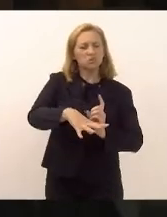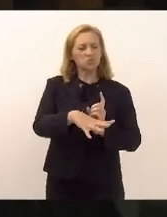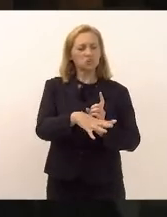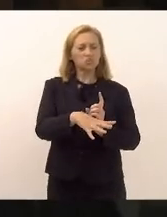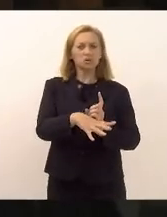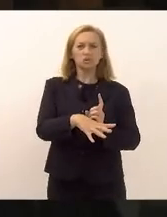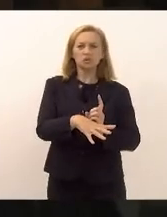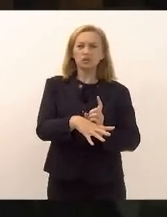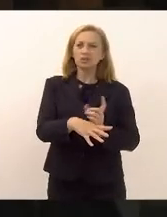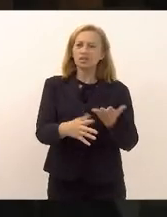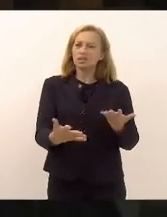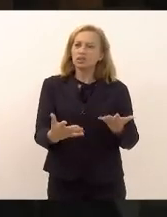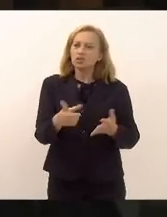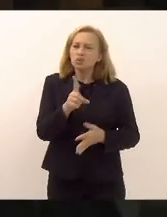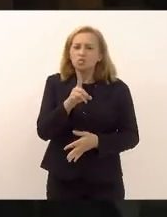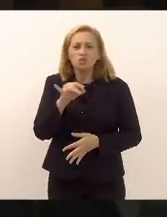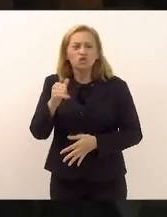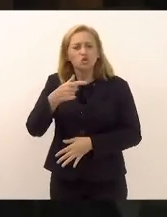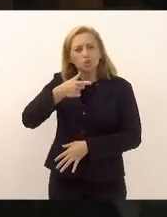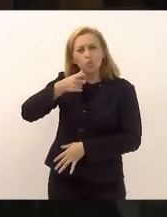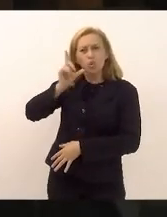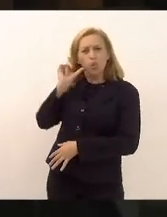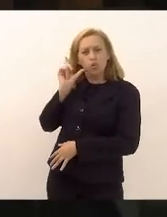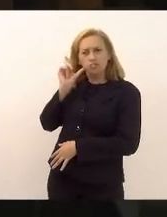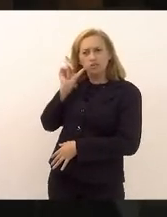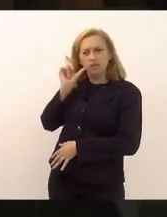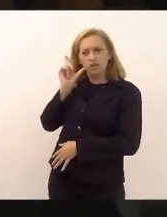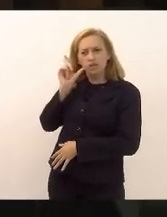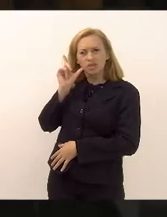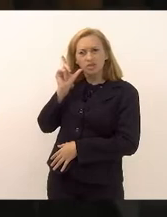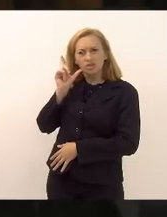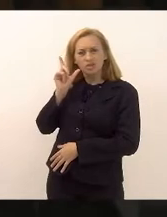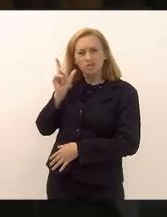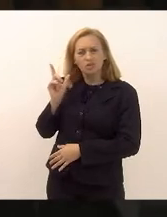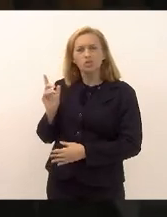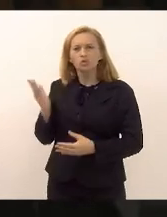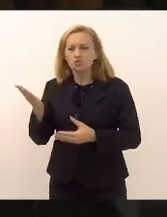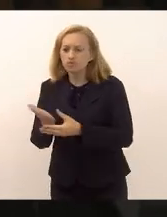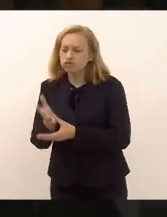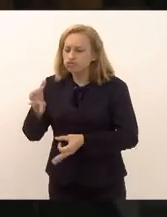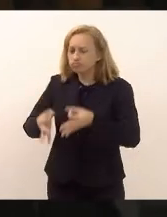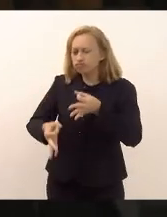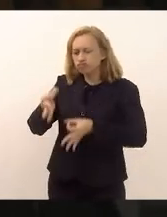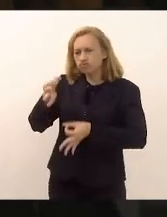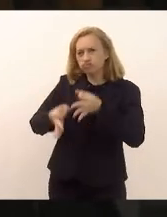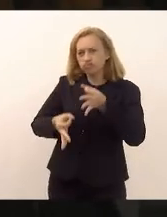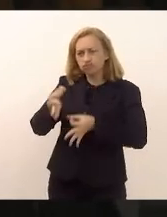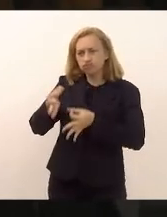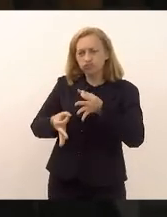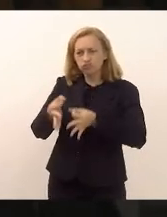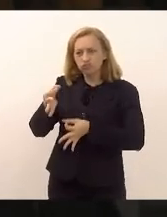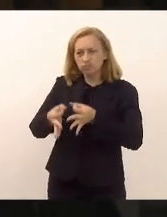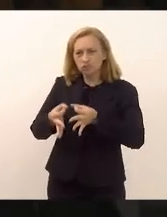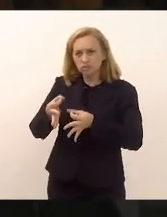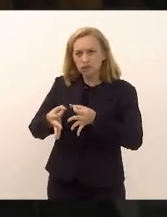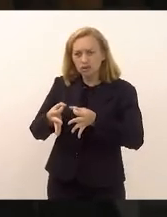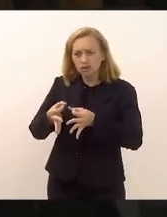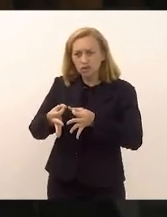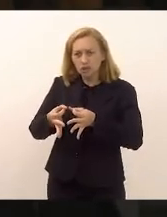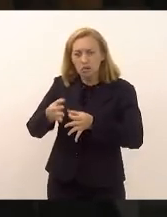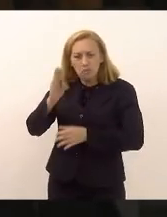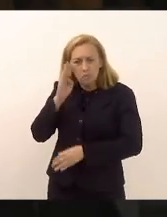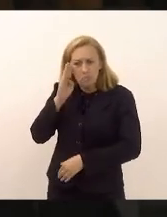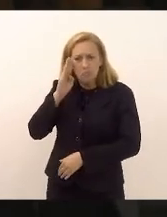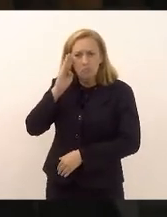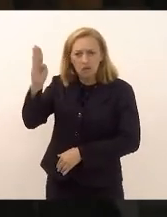deu entrada no dia de ontem no Tribunal de Justiça, no órgão